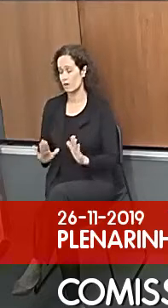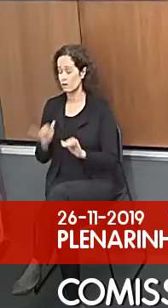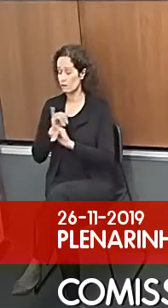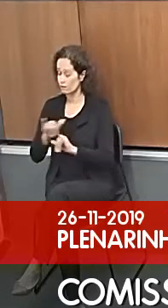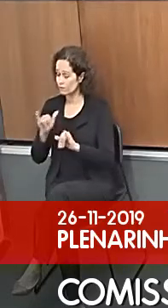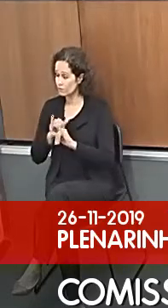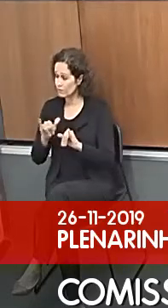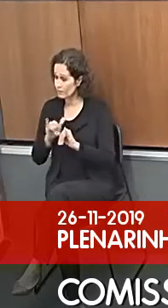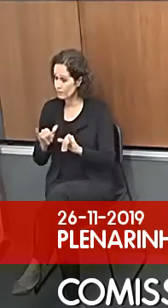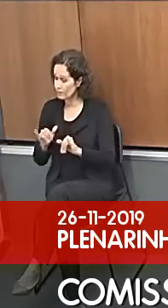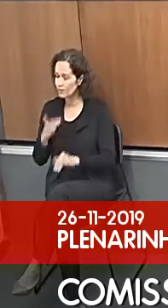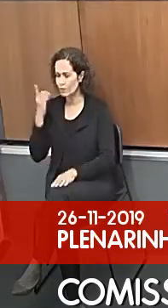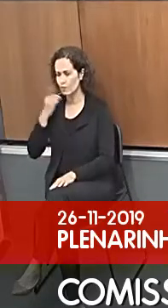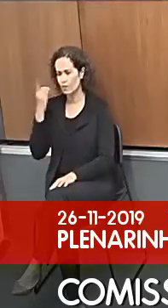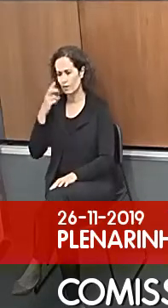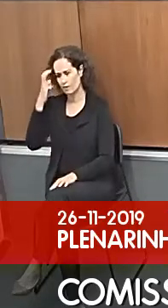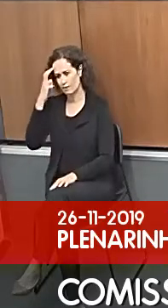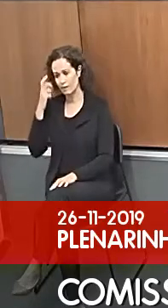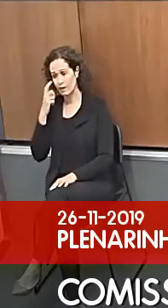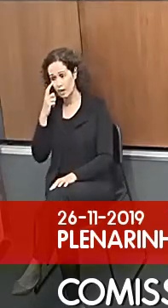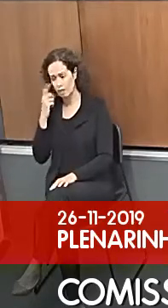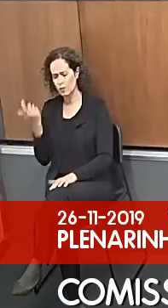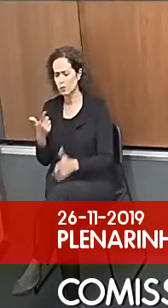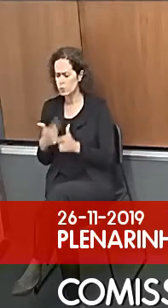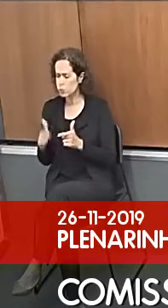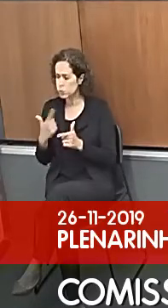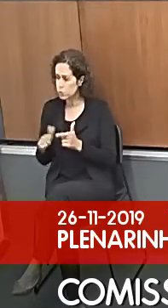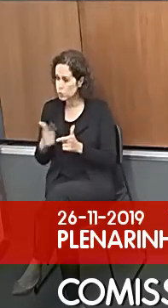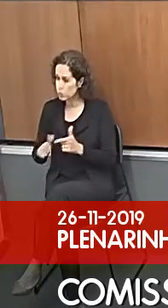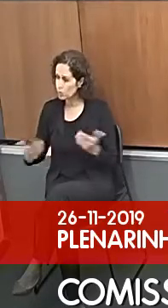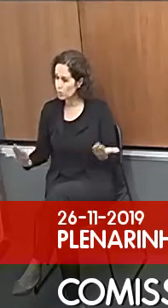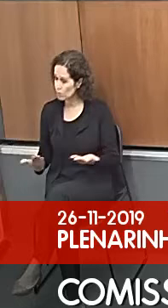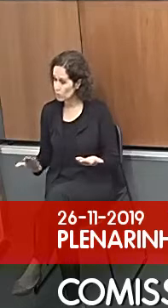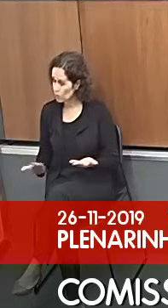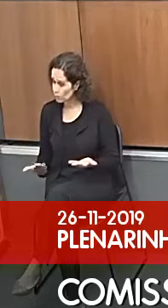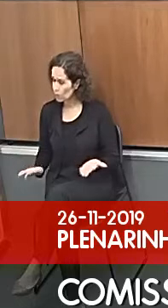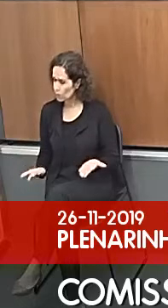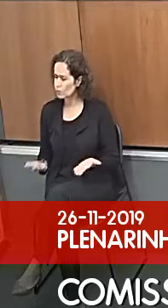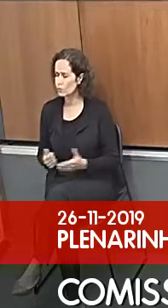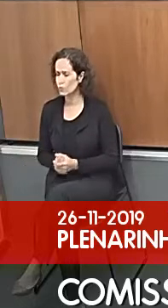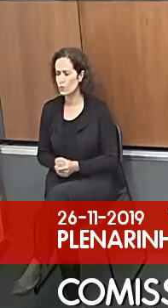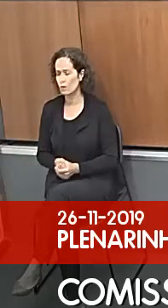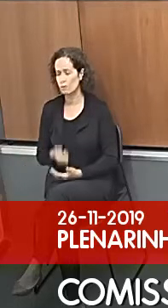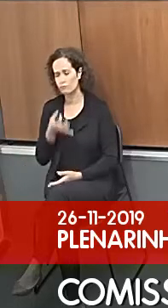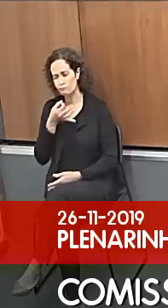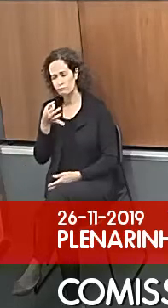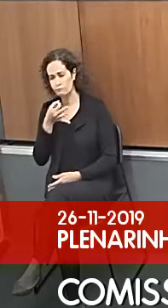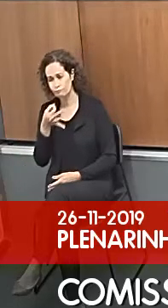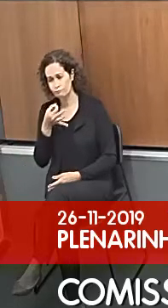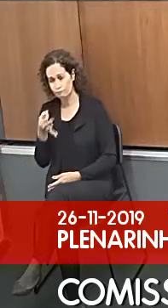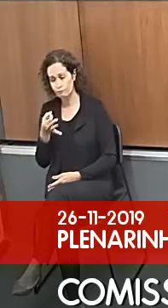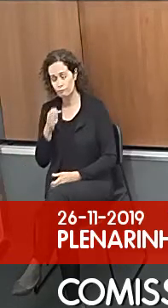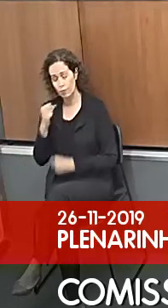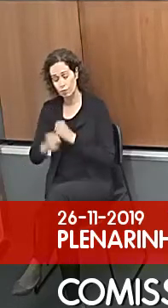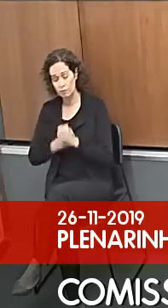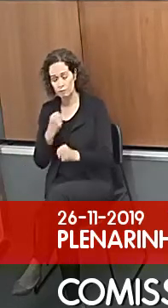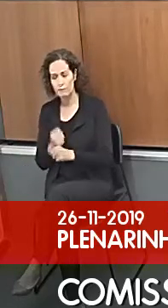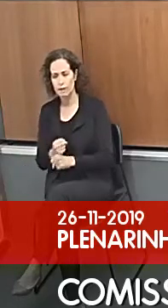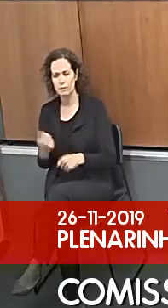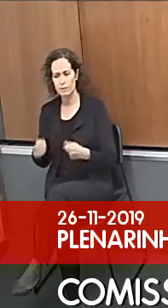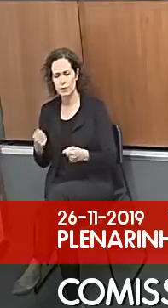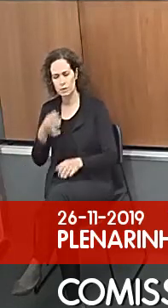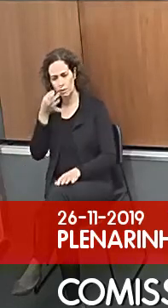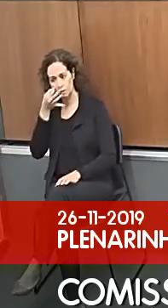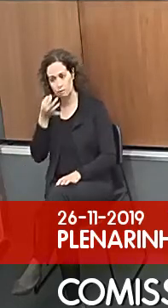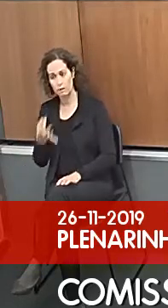deputado Zé Guilherme, que o grande problema nosso, e isso eu acho que é uma tecla para nós do ano que vem, é